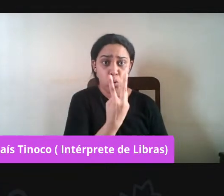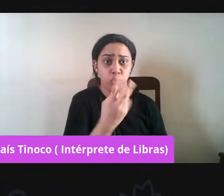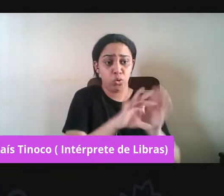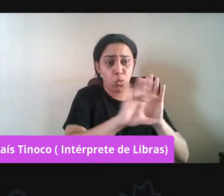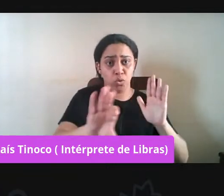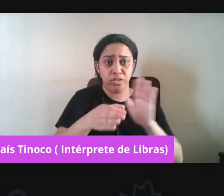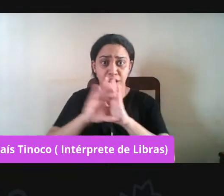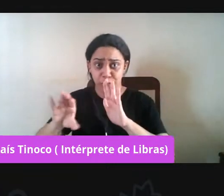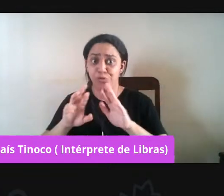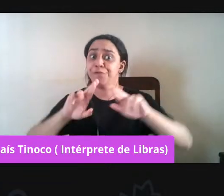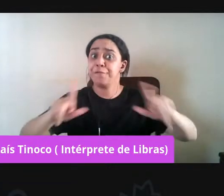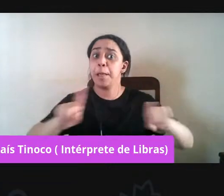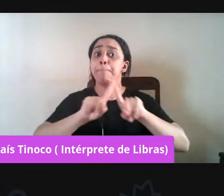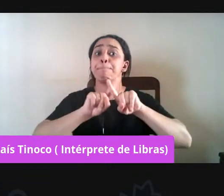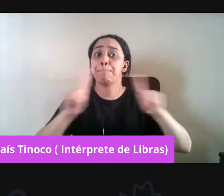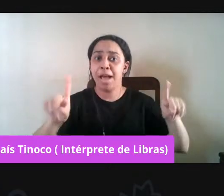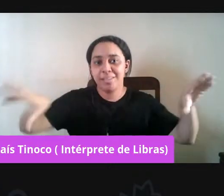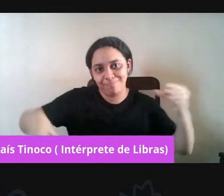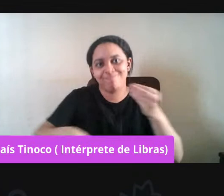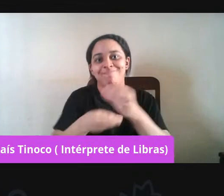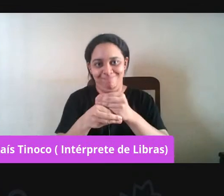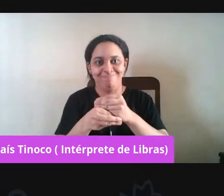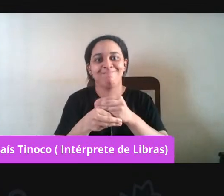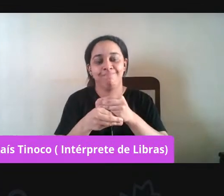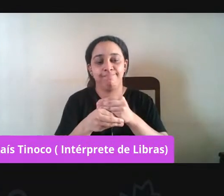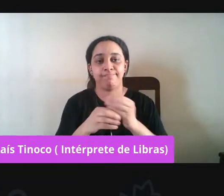complementares. Segundo Milada Maia,